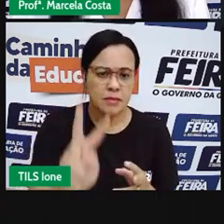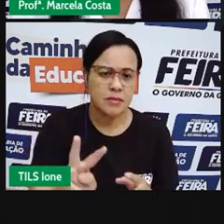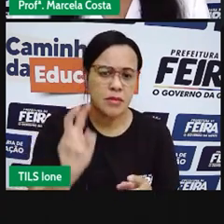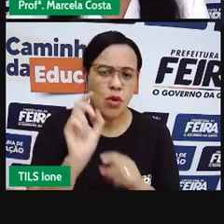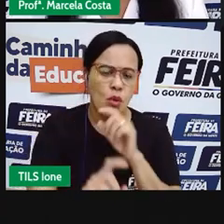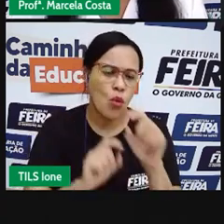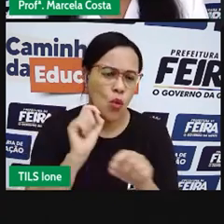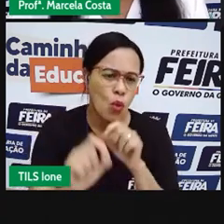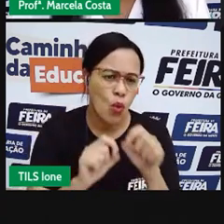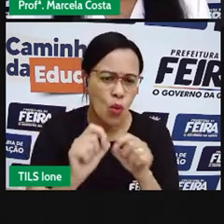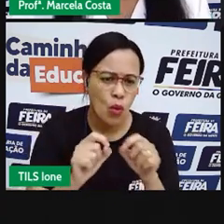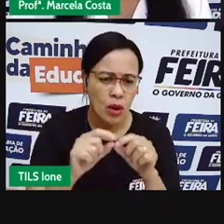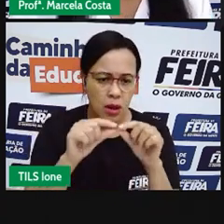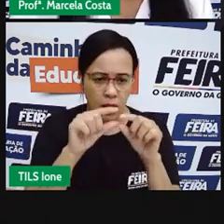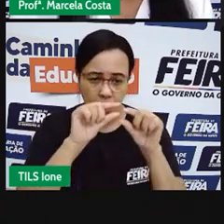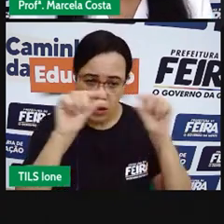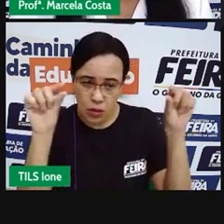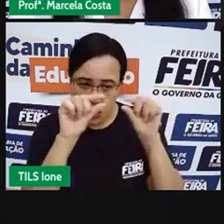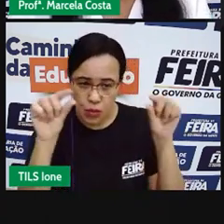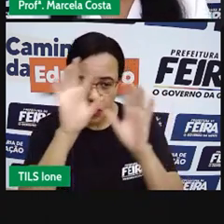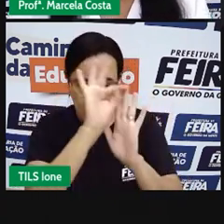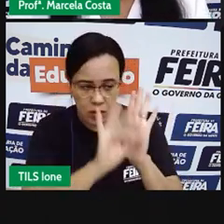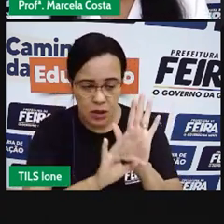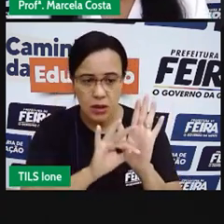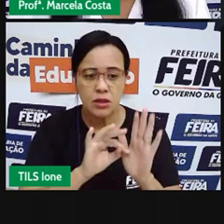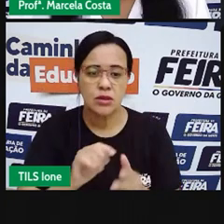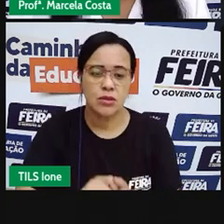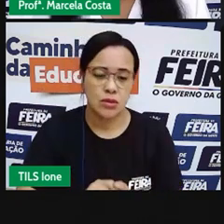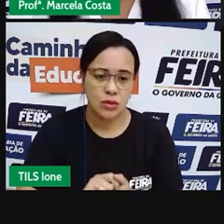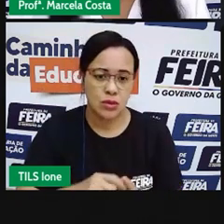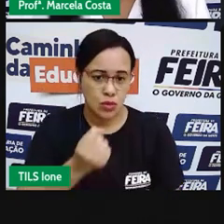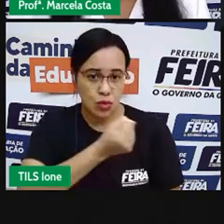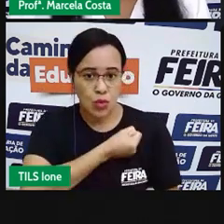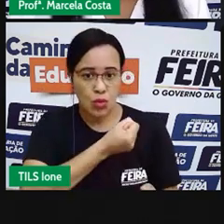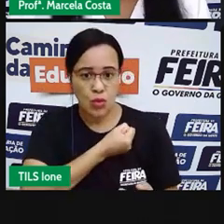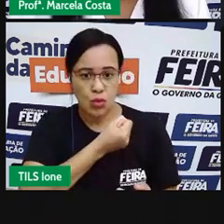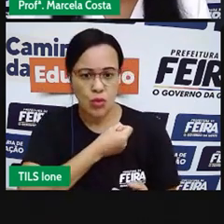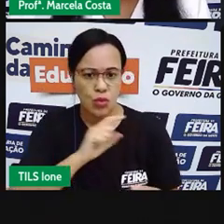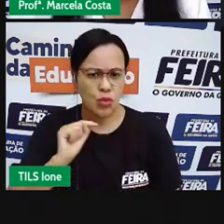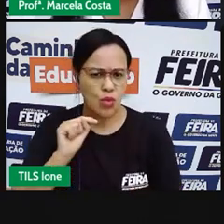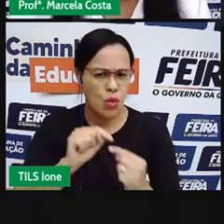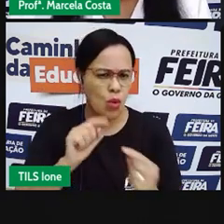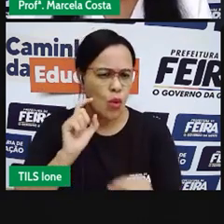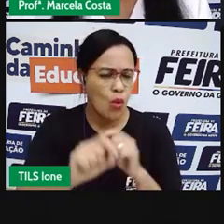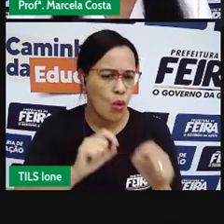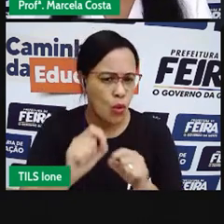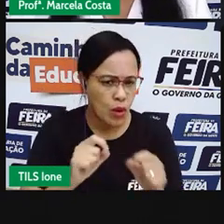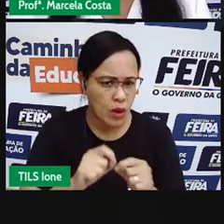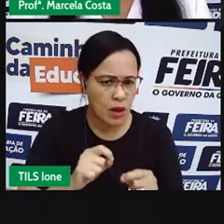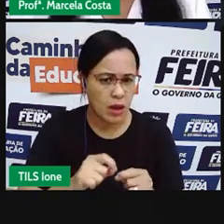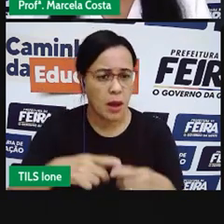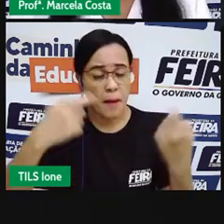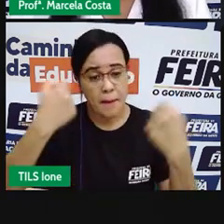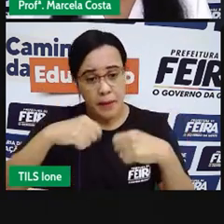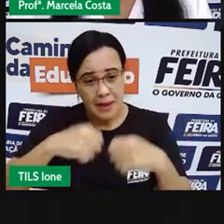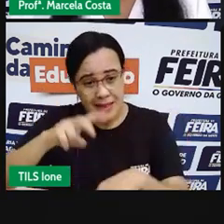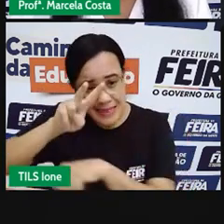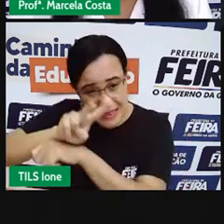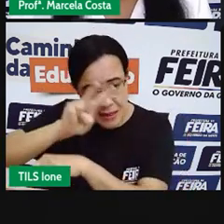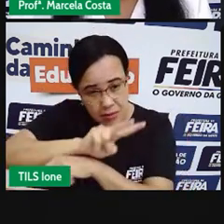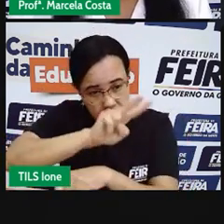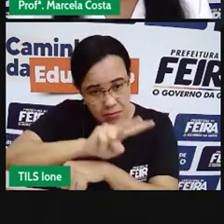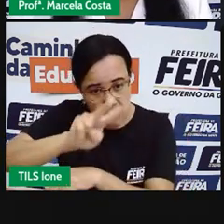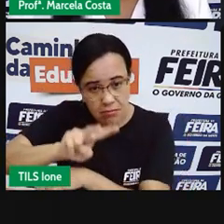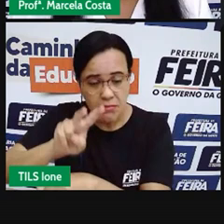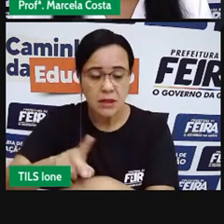nesse trecho, que diz assim: os números apontam a eficiência na fiscalização e, ao mesmo tempo,